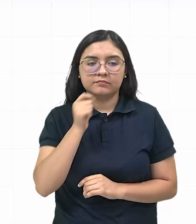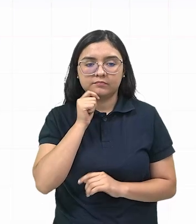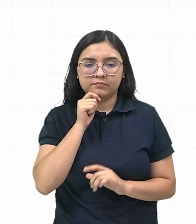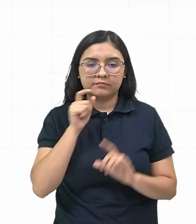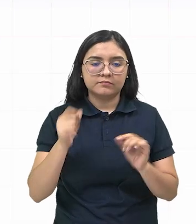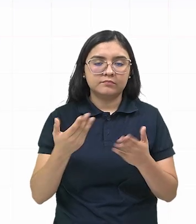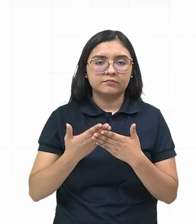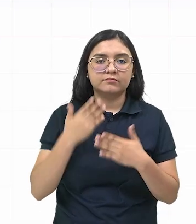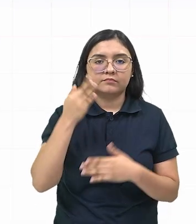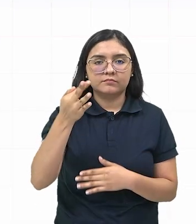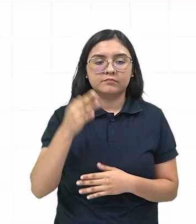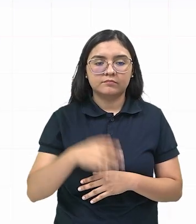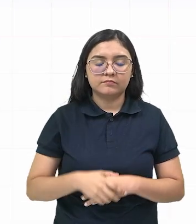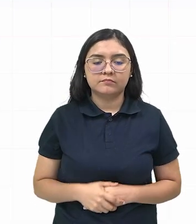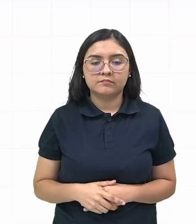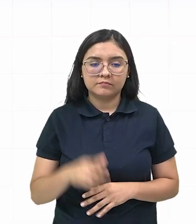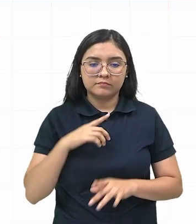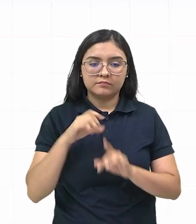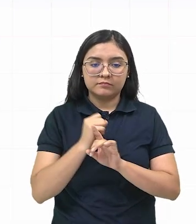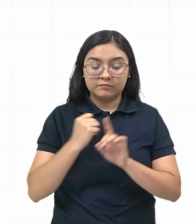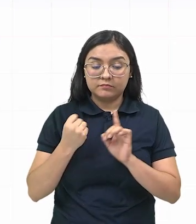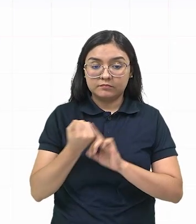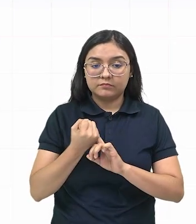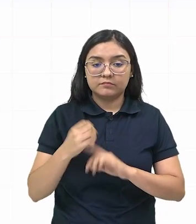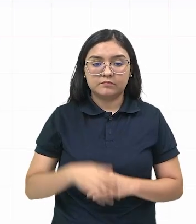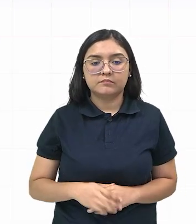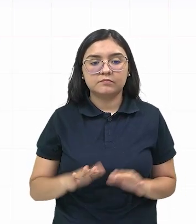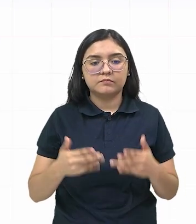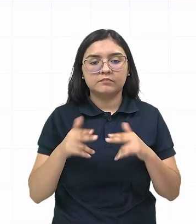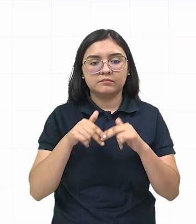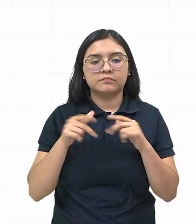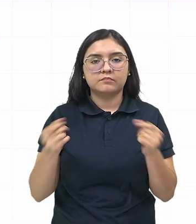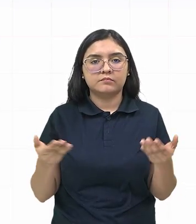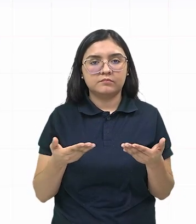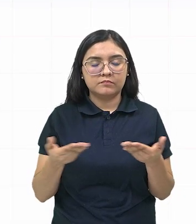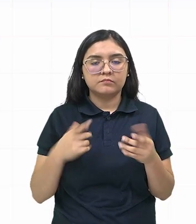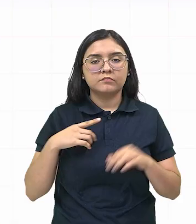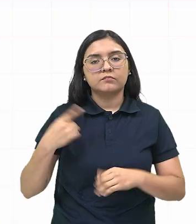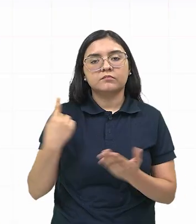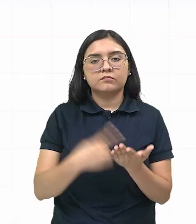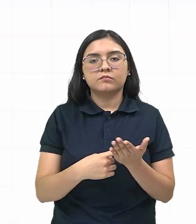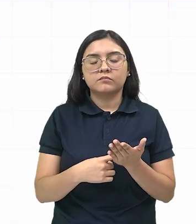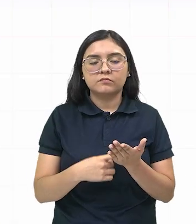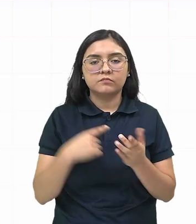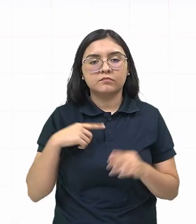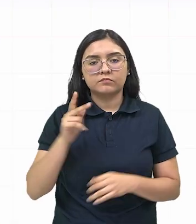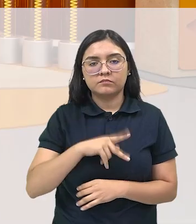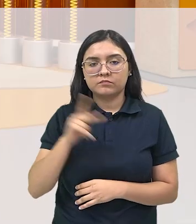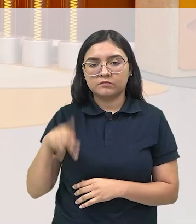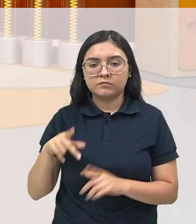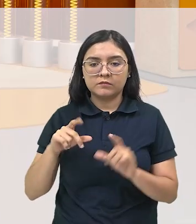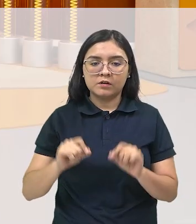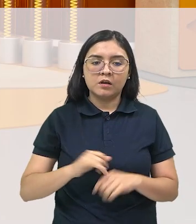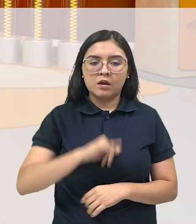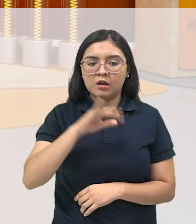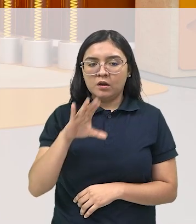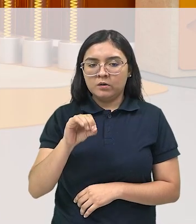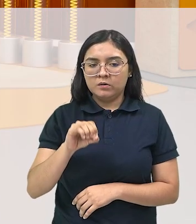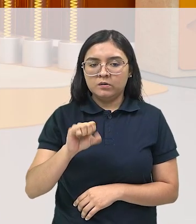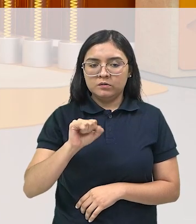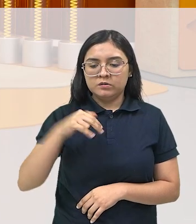conhecer um dia, chamada Sociologia. É por isso que eu convidei aqui para falar com a gente o professor